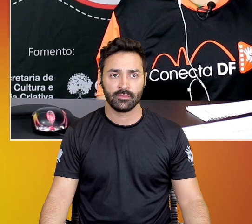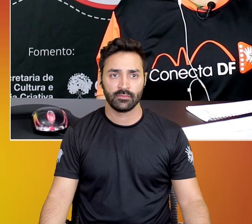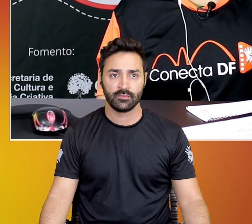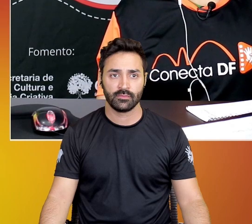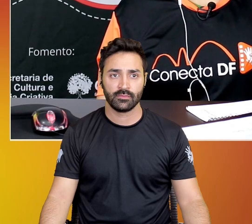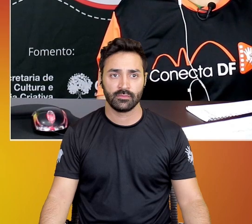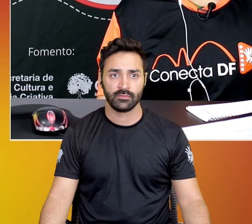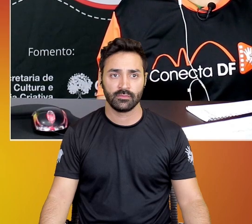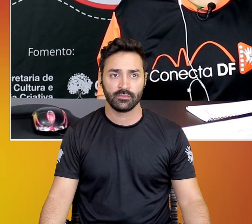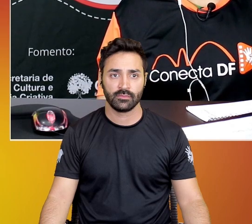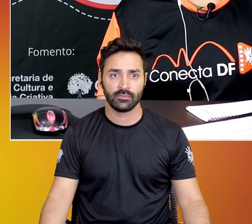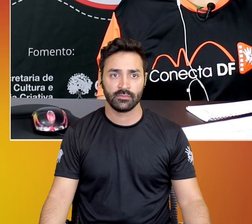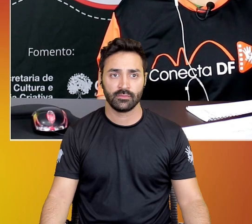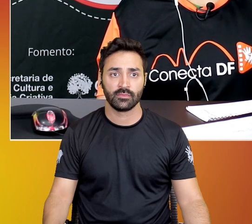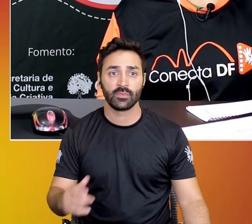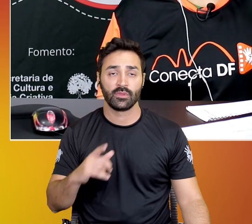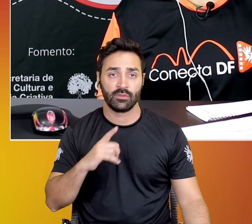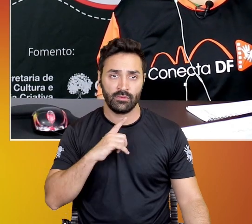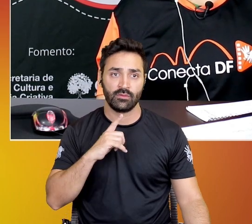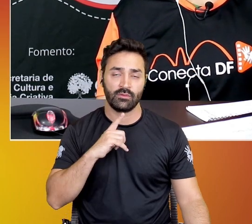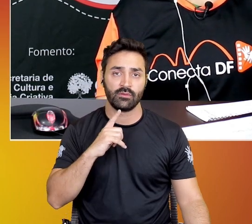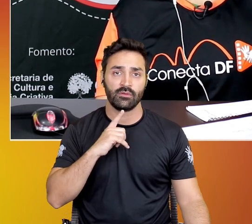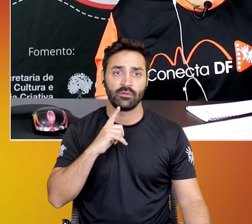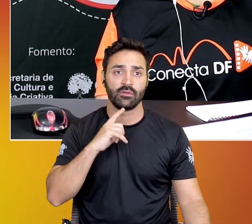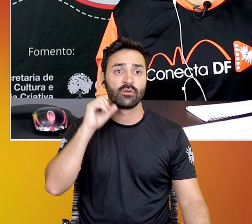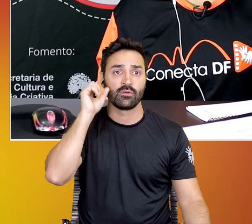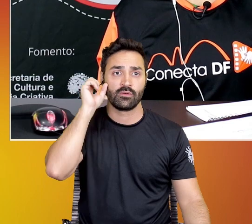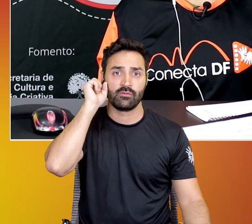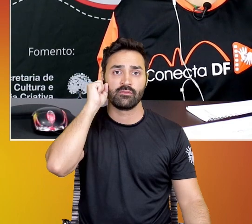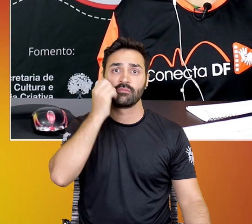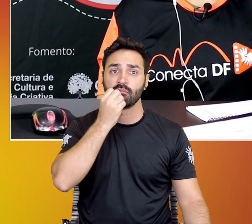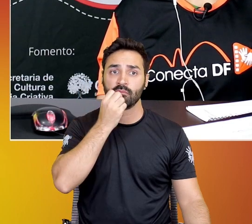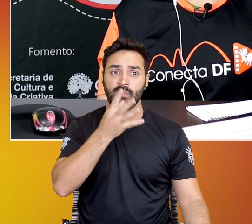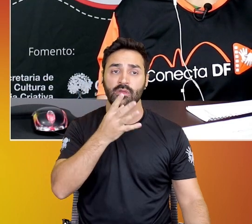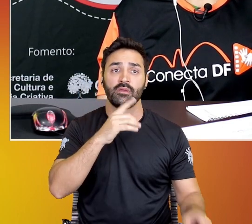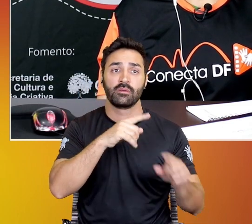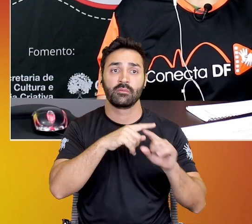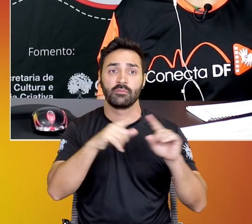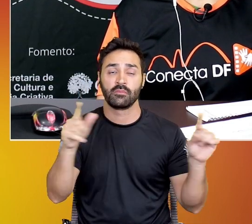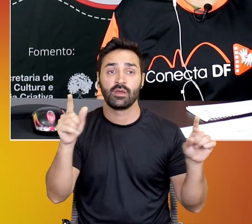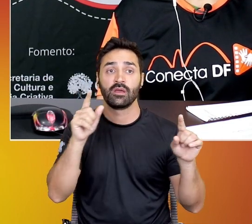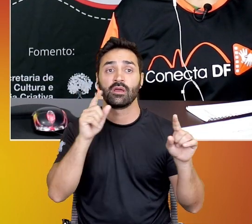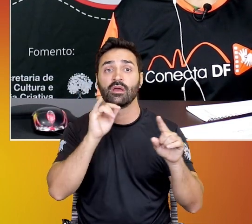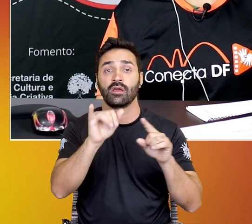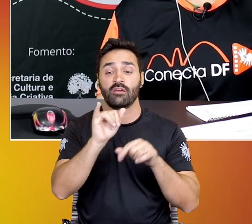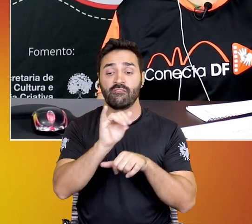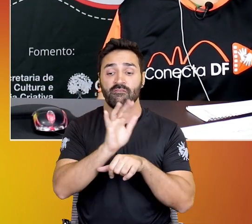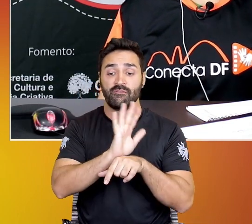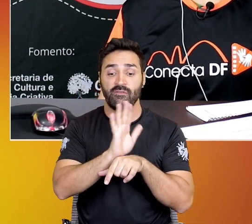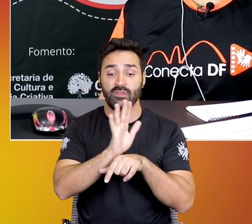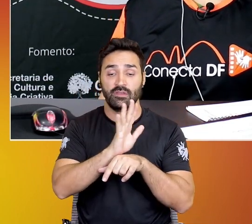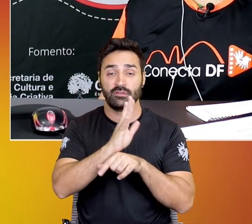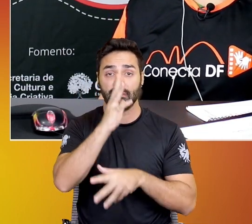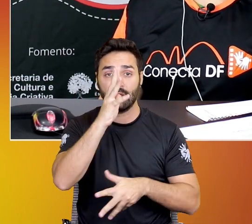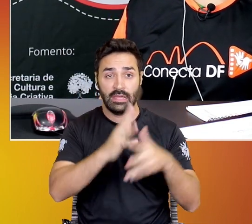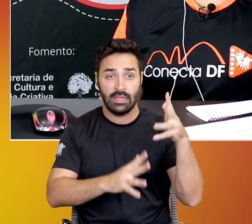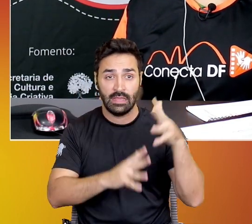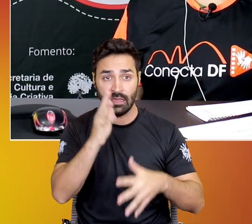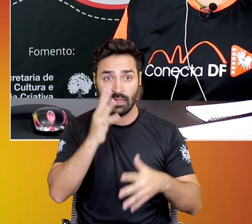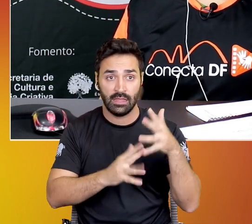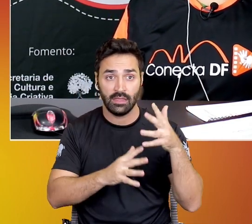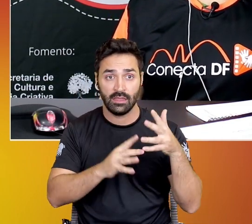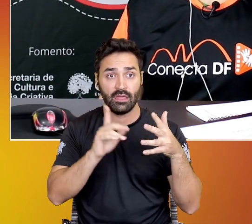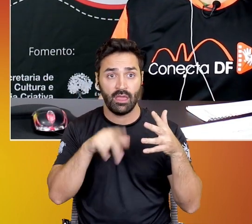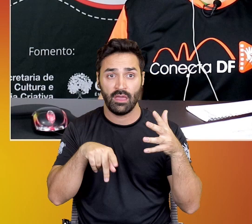Eu estou ouvindo bem, mas quando aparecem os vídeos está travando. Eu queria saber se é uma coisa